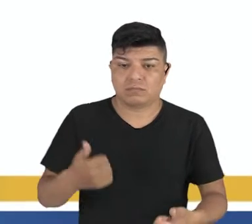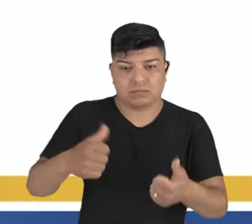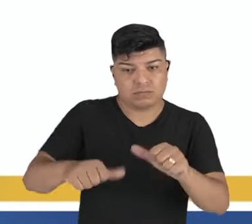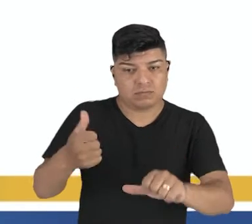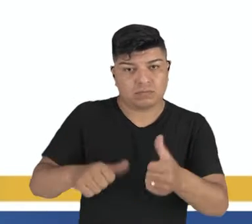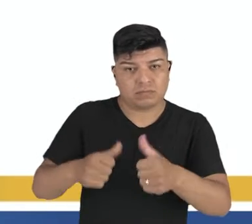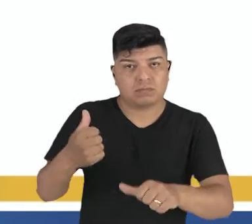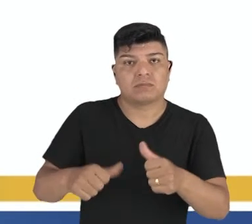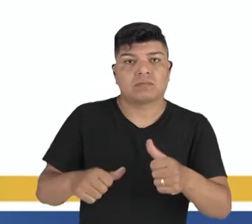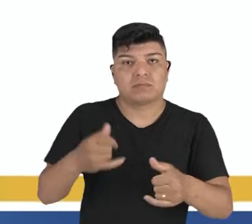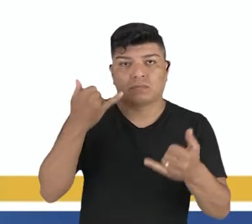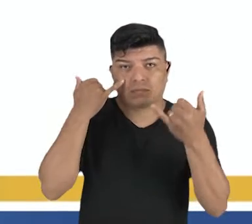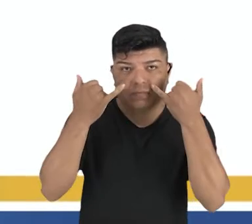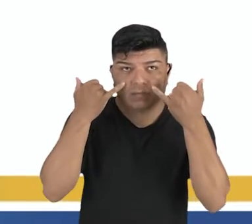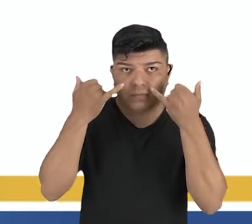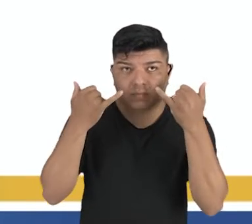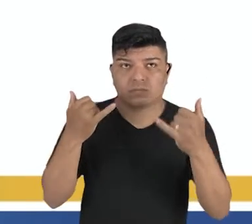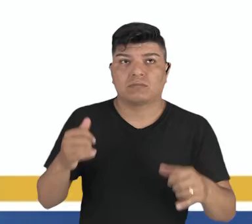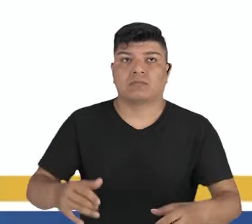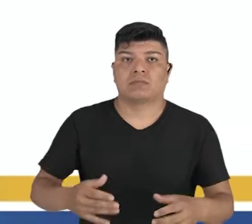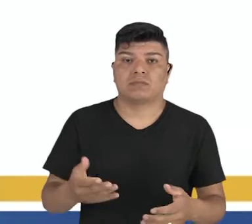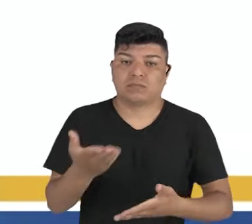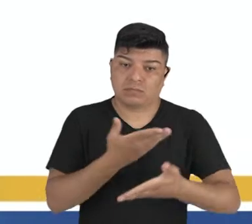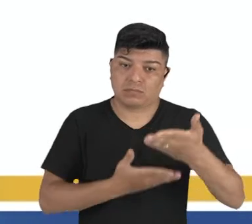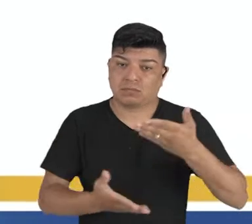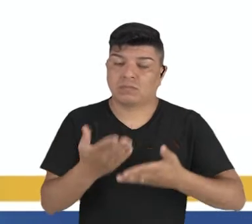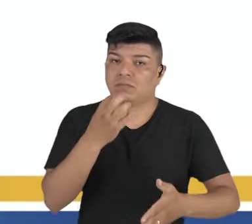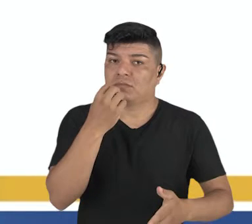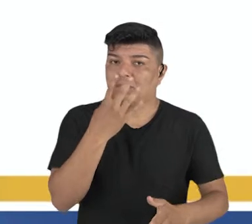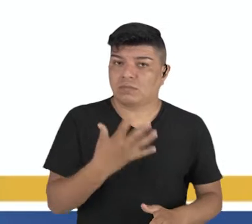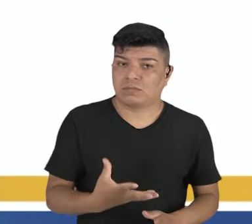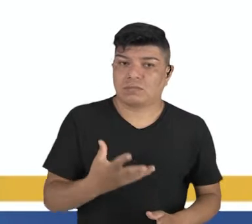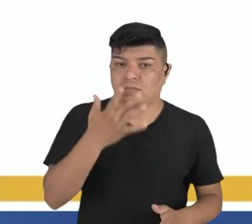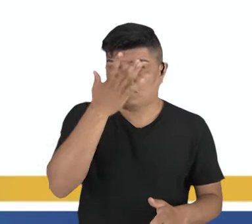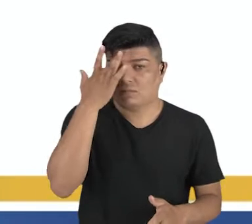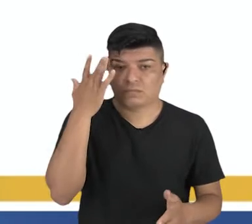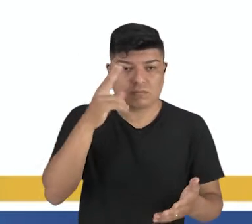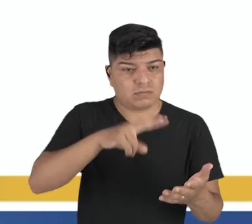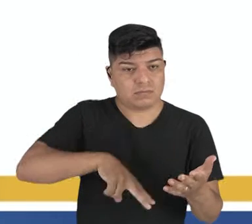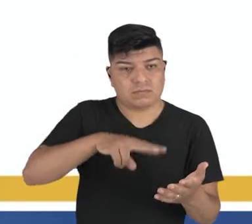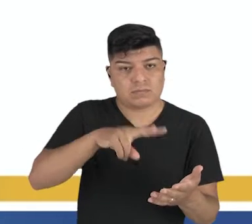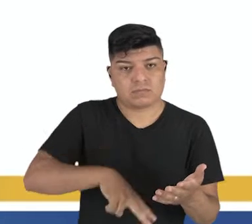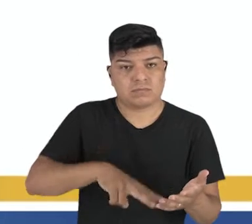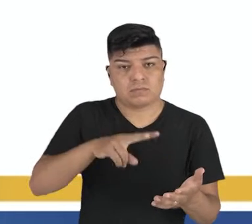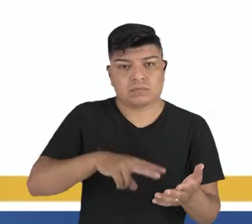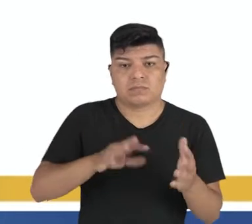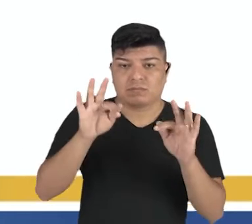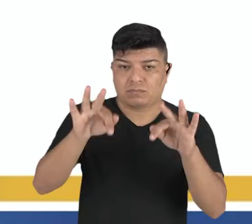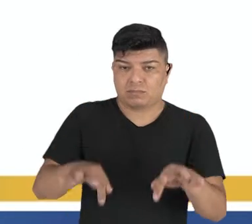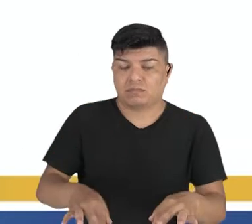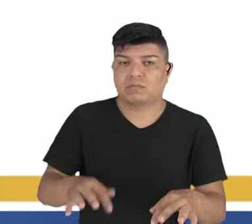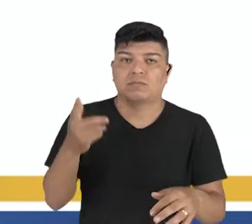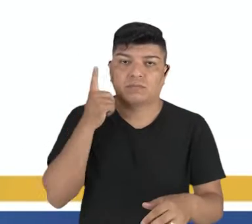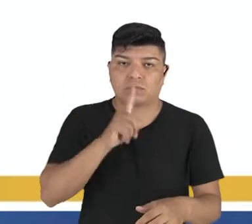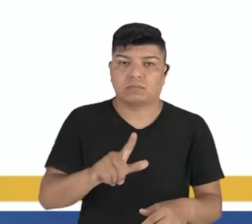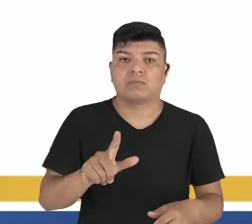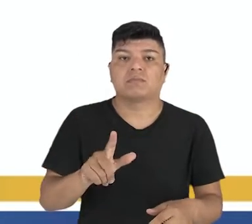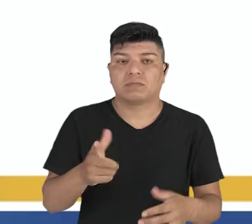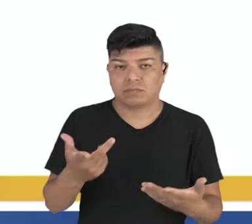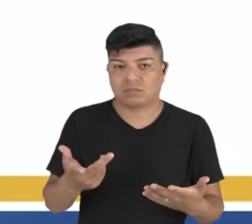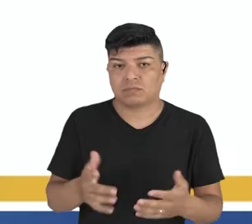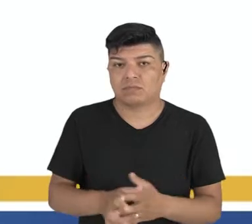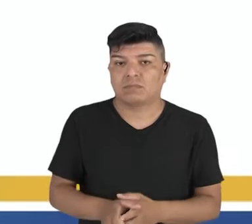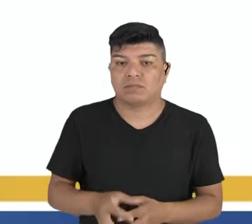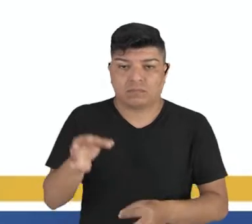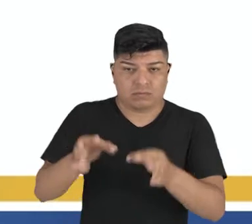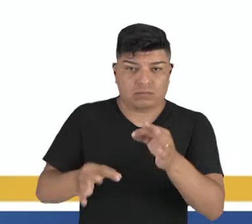de dados. Com as fases bem distribuídas, o leitor consegue identificar como o resultado foi obtido. Na fase de